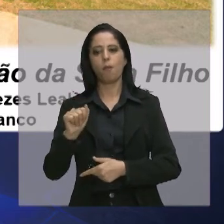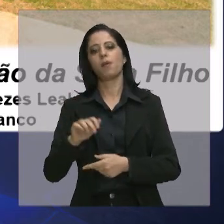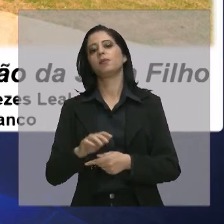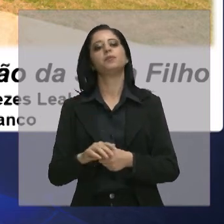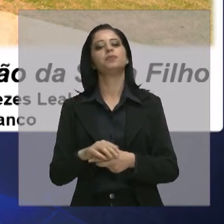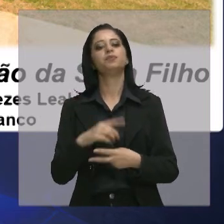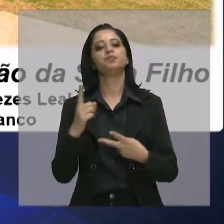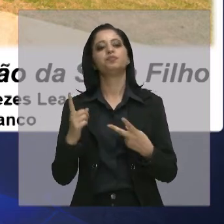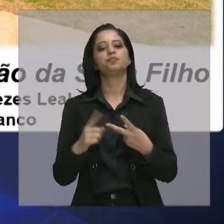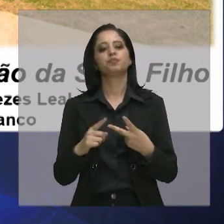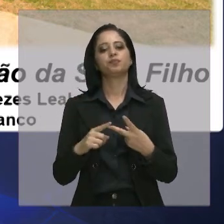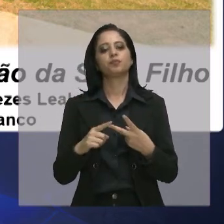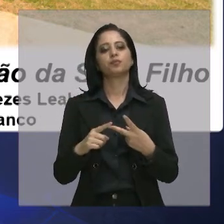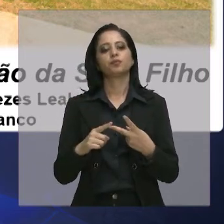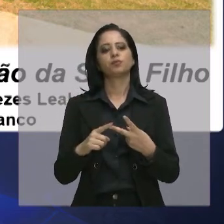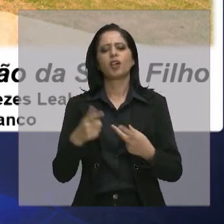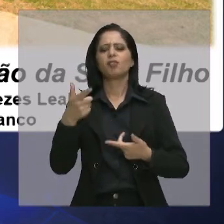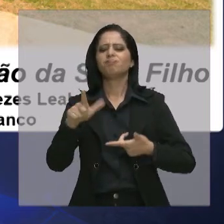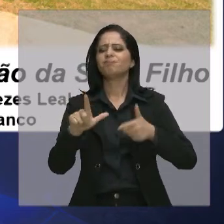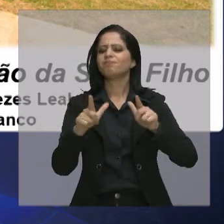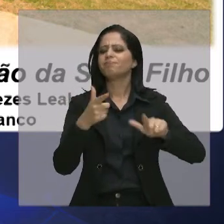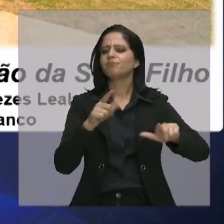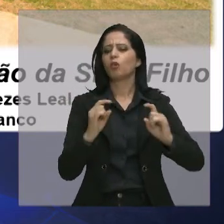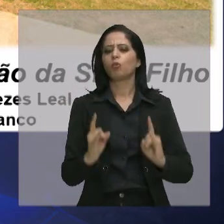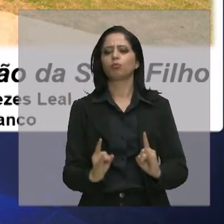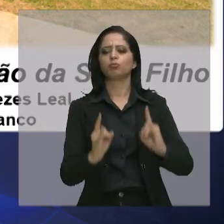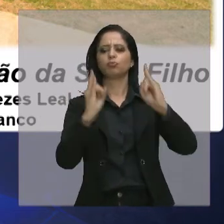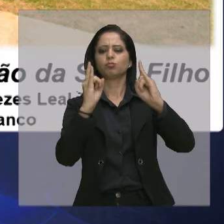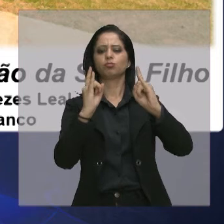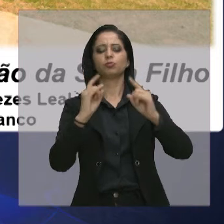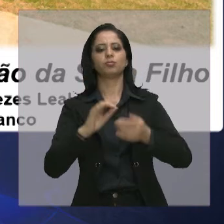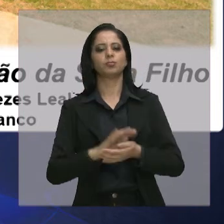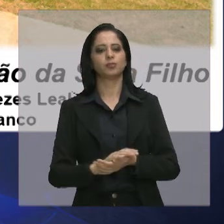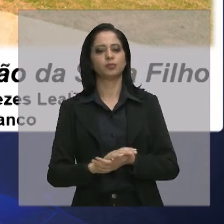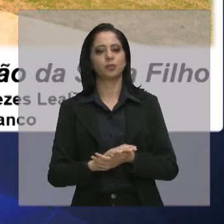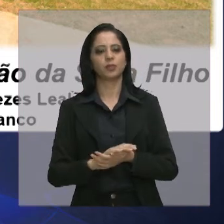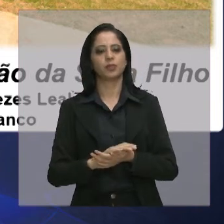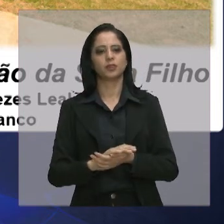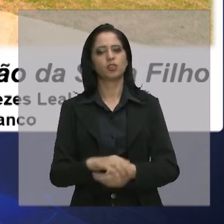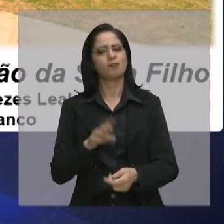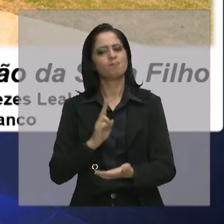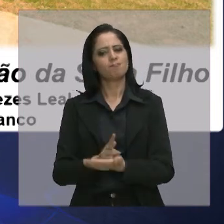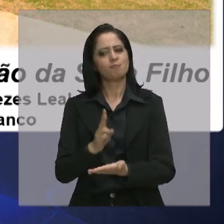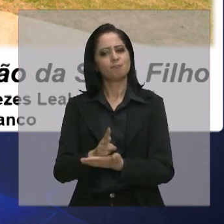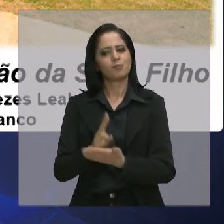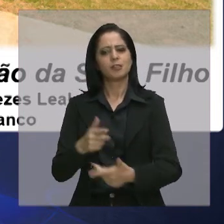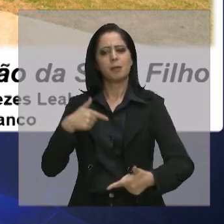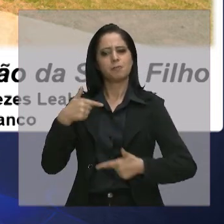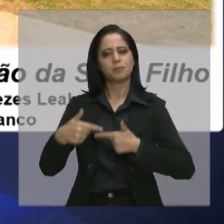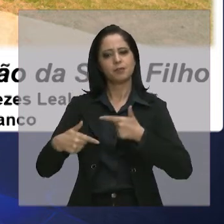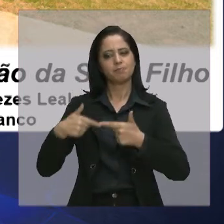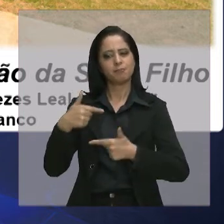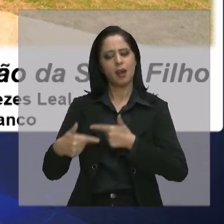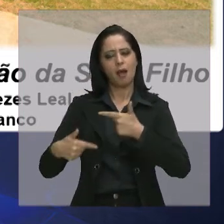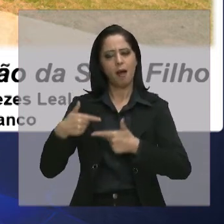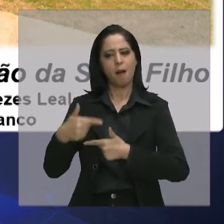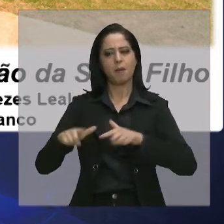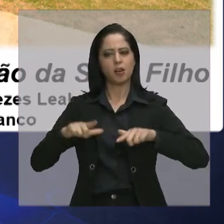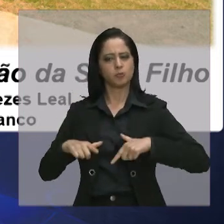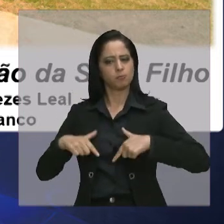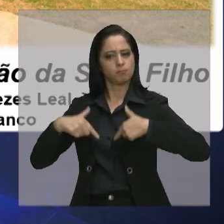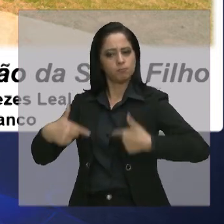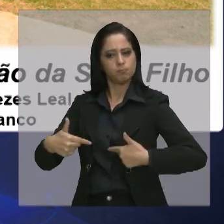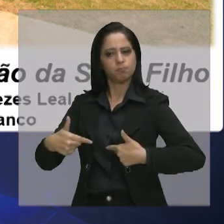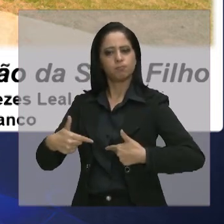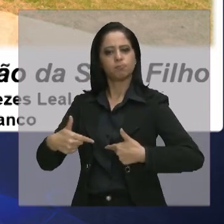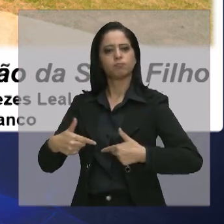Freitas e em outros prédios da região, sempre prestando um serviço zeloso,